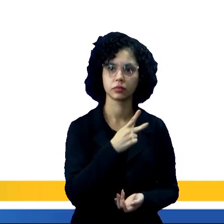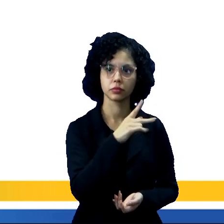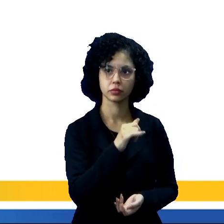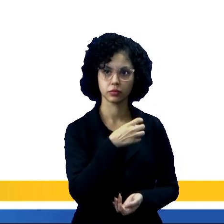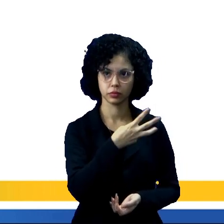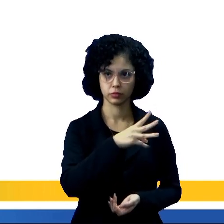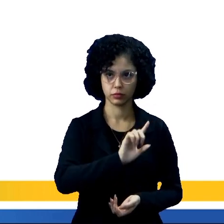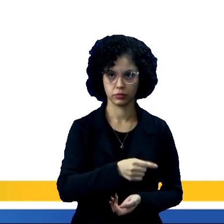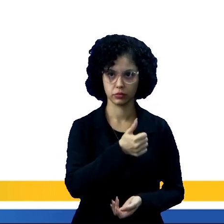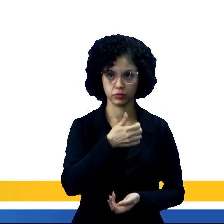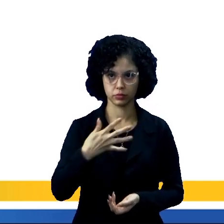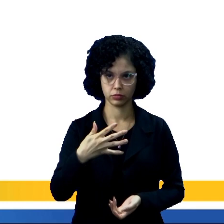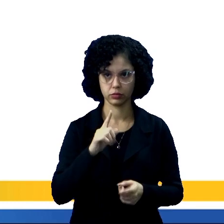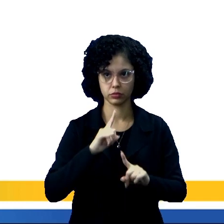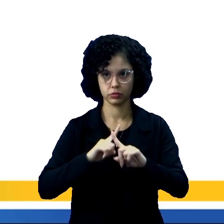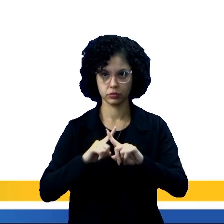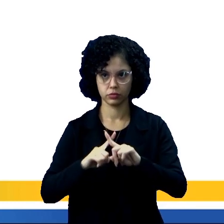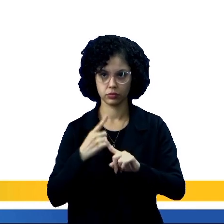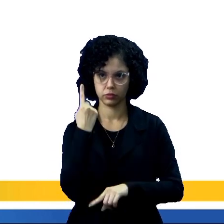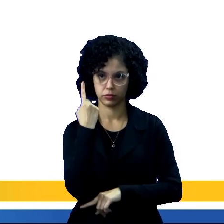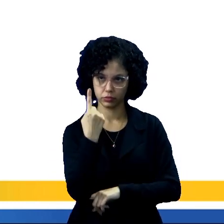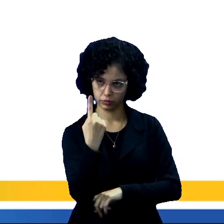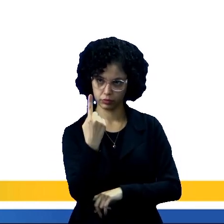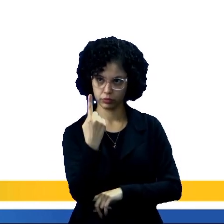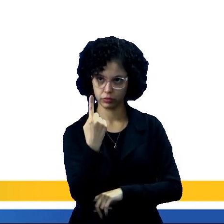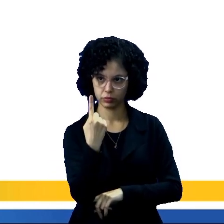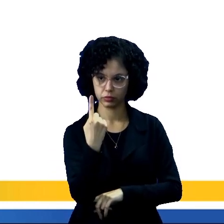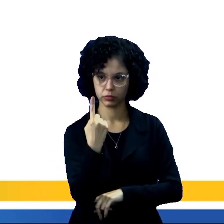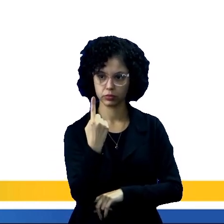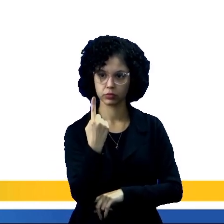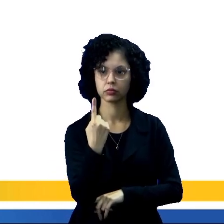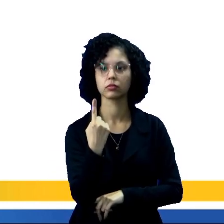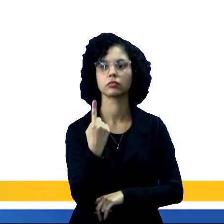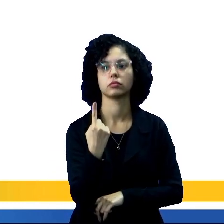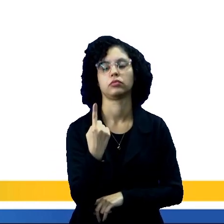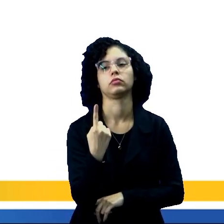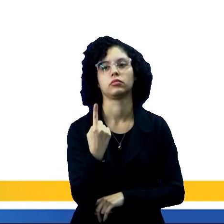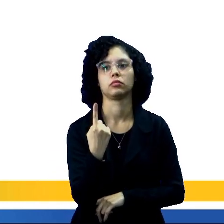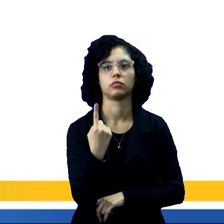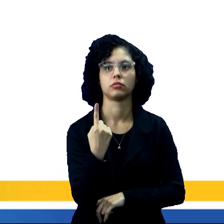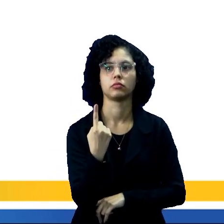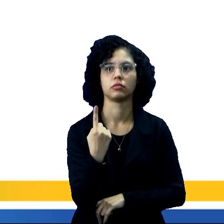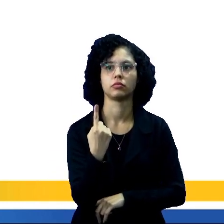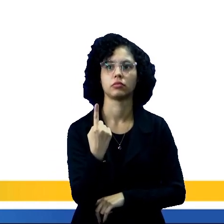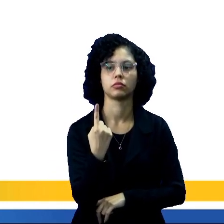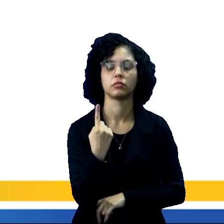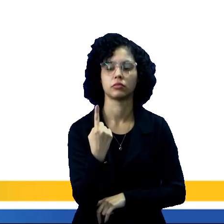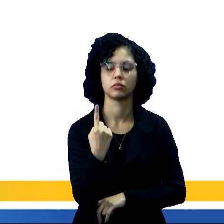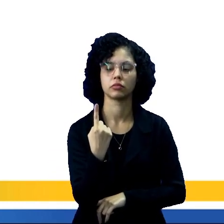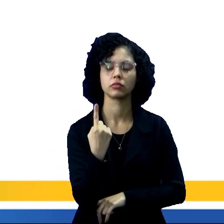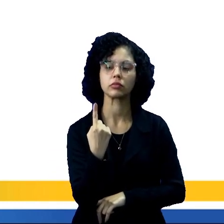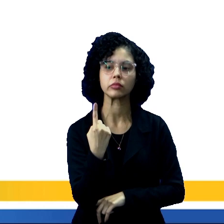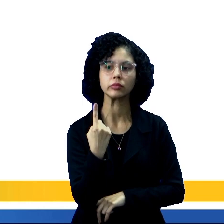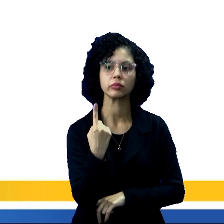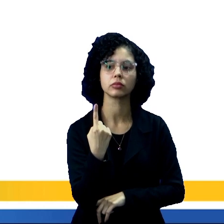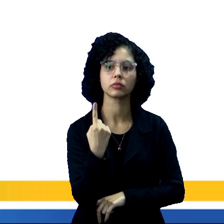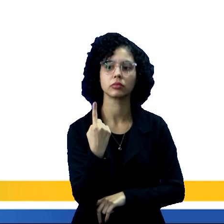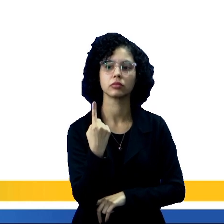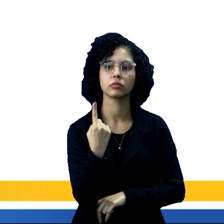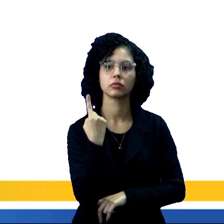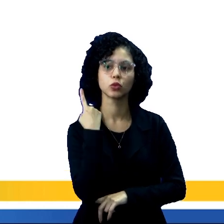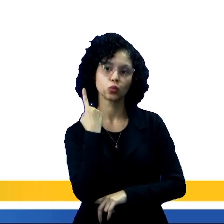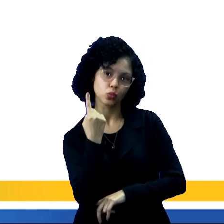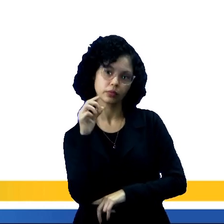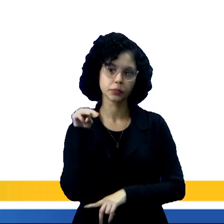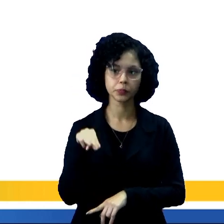π, 3,14. O raio, que está dizendo r ao quadrado, ele disse o que lá? O raio é de quê?